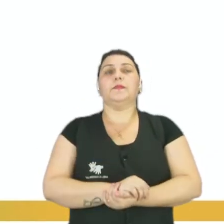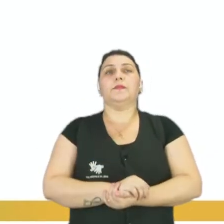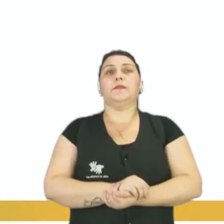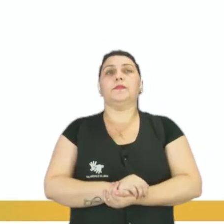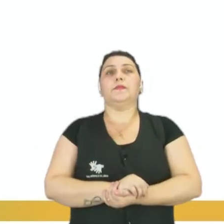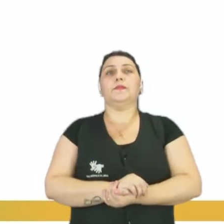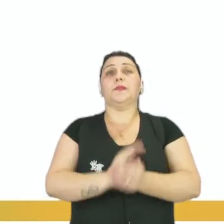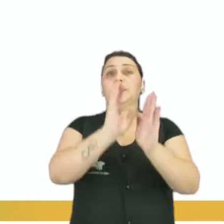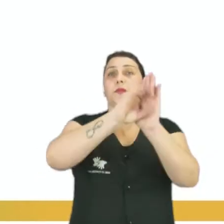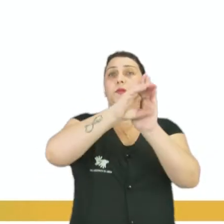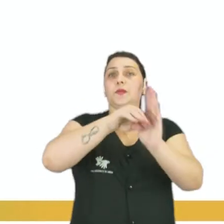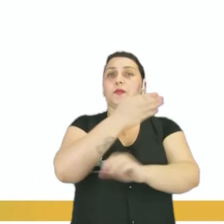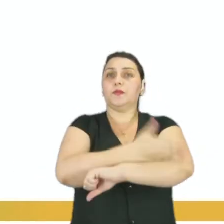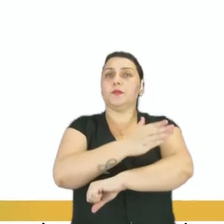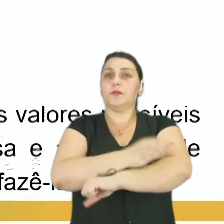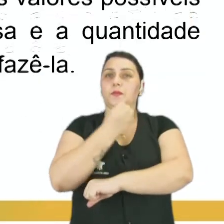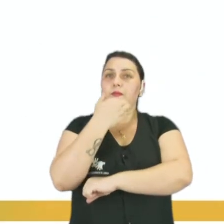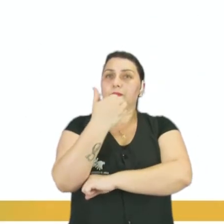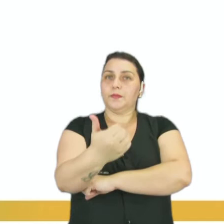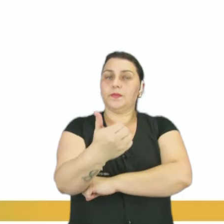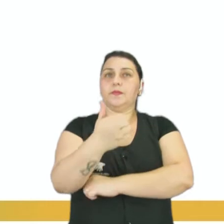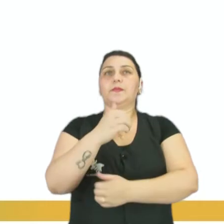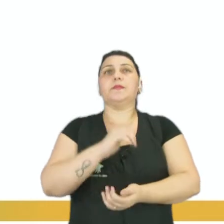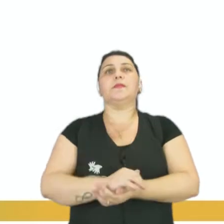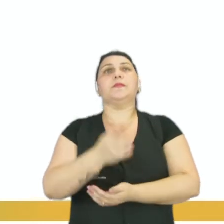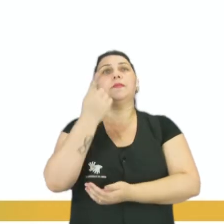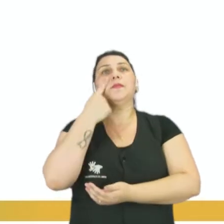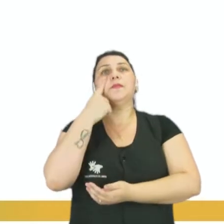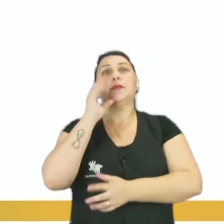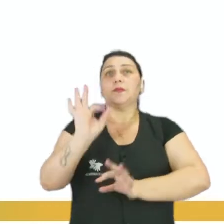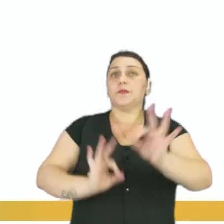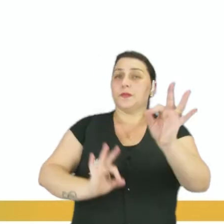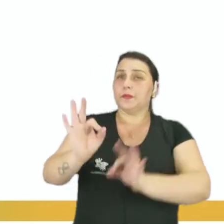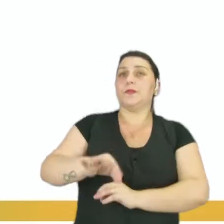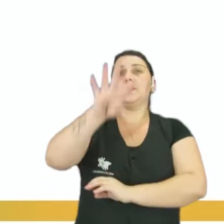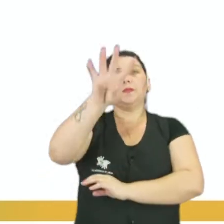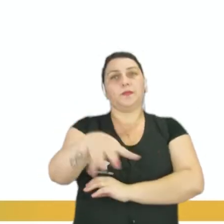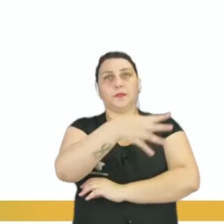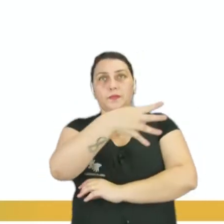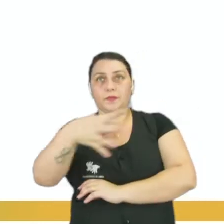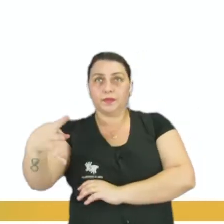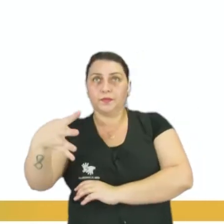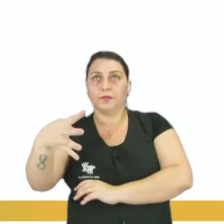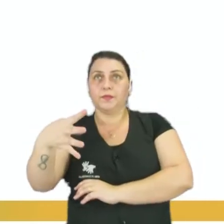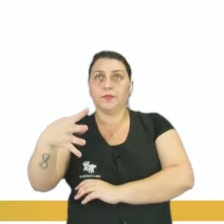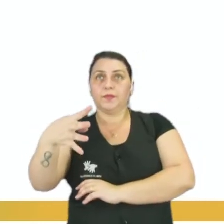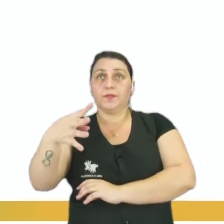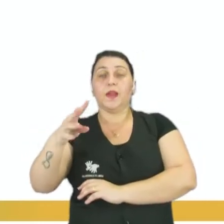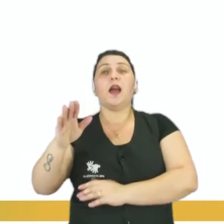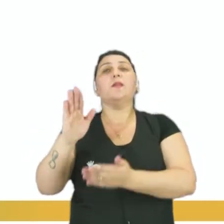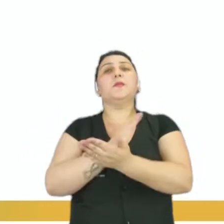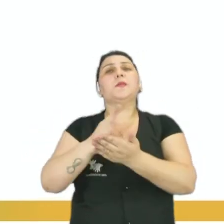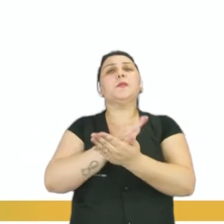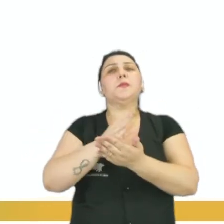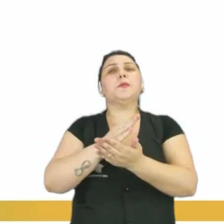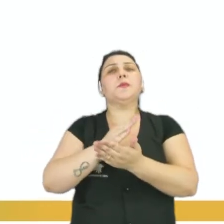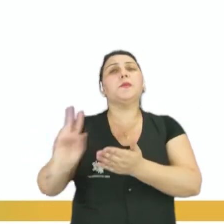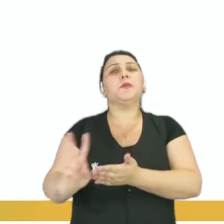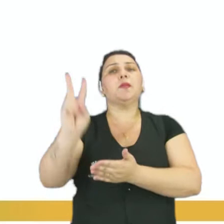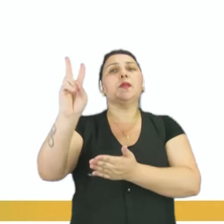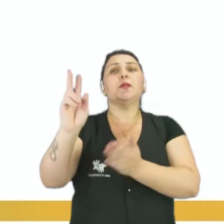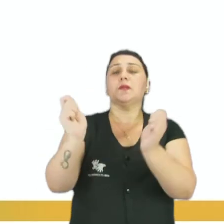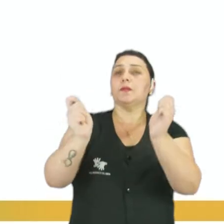esse conceito na prática tudo bem Então olha só Organize em uma tabela alguns valores